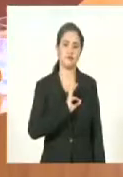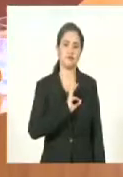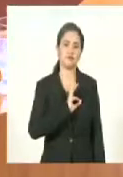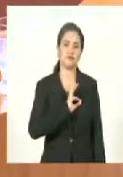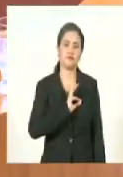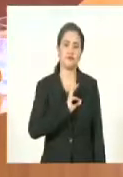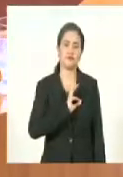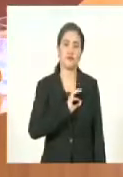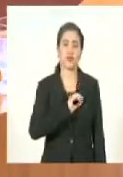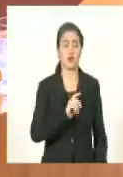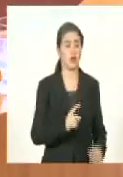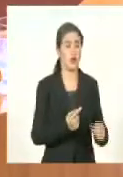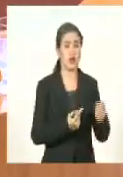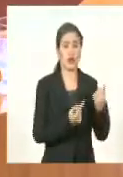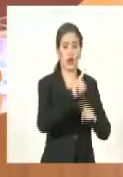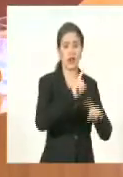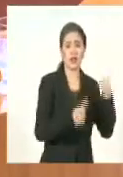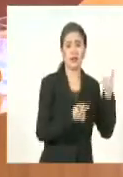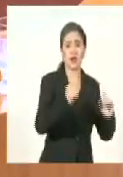no Carnaval.